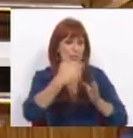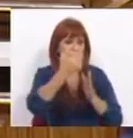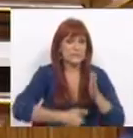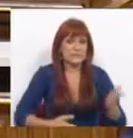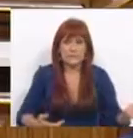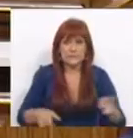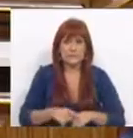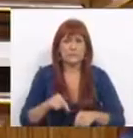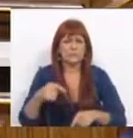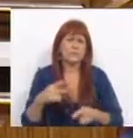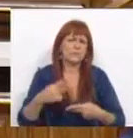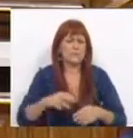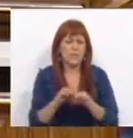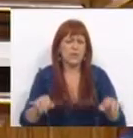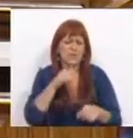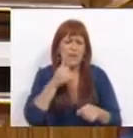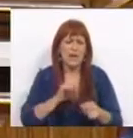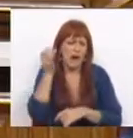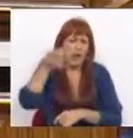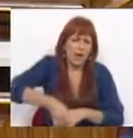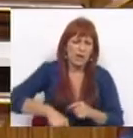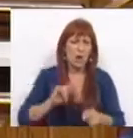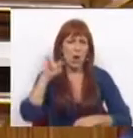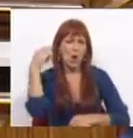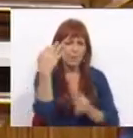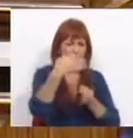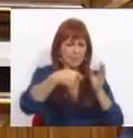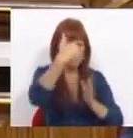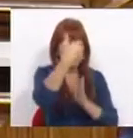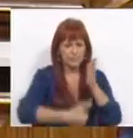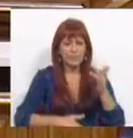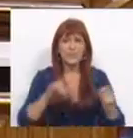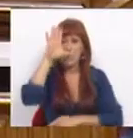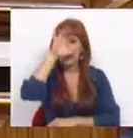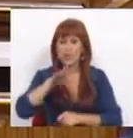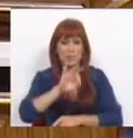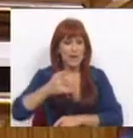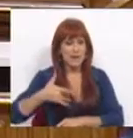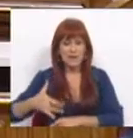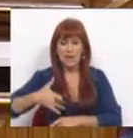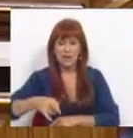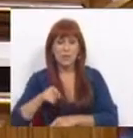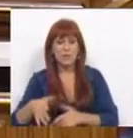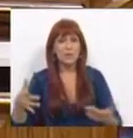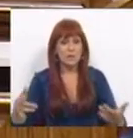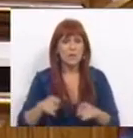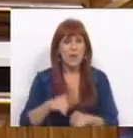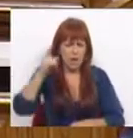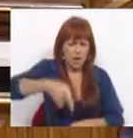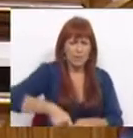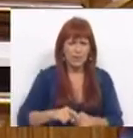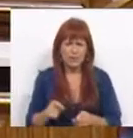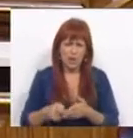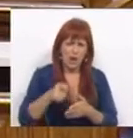Constitucional e lá se ia mais uma linha vermelha. Não fosse o Tribunal Constitucional e o Governo PSD-CDS impunham